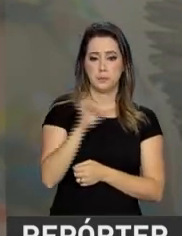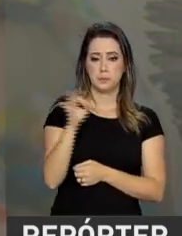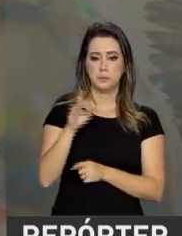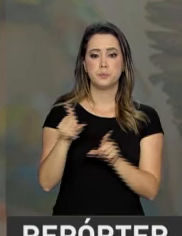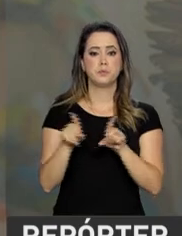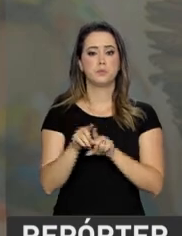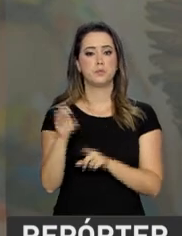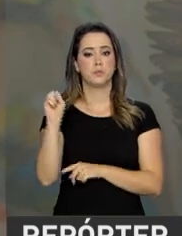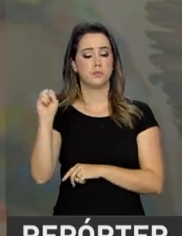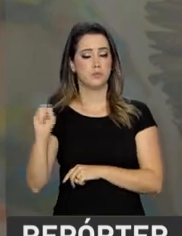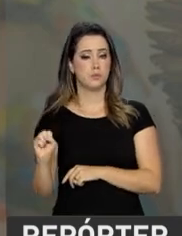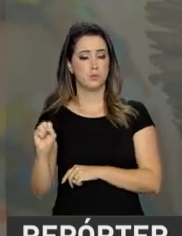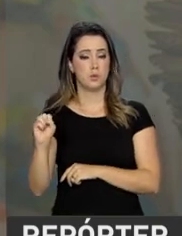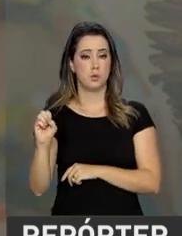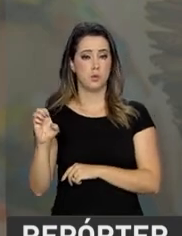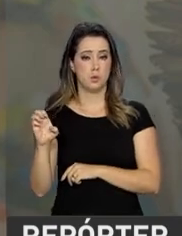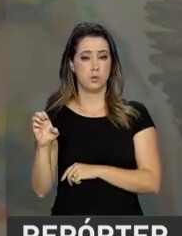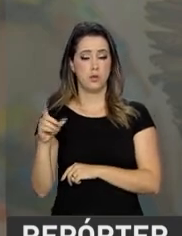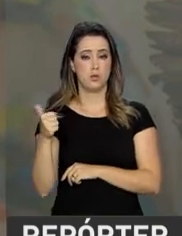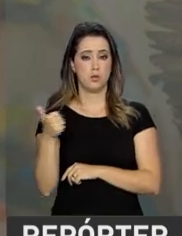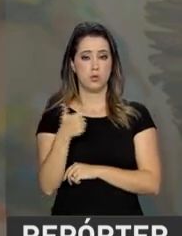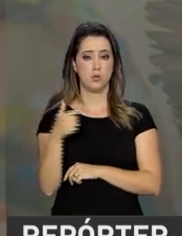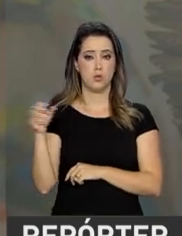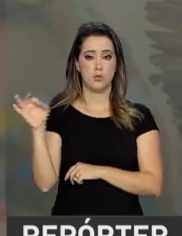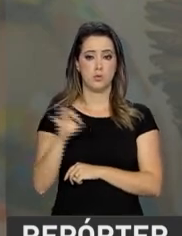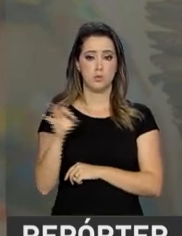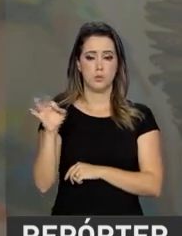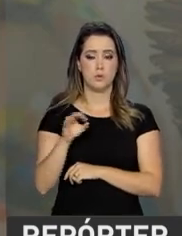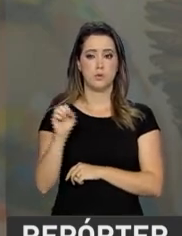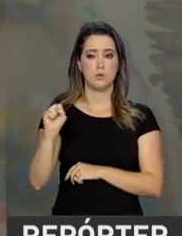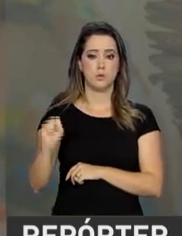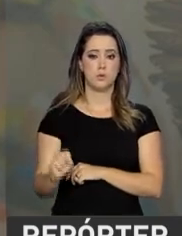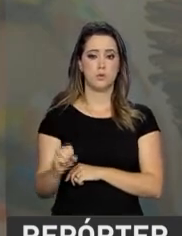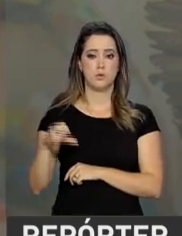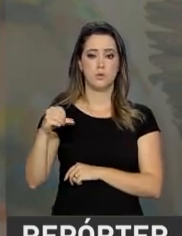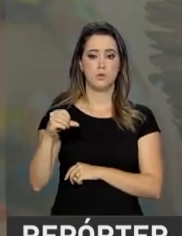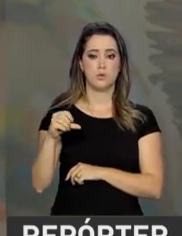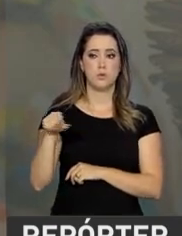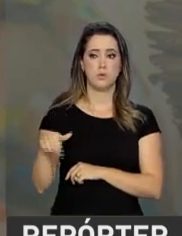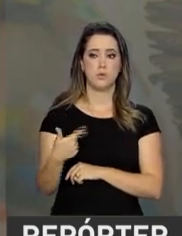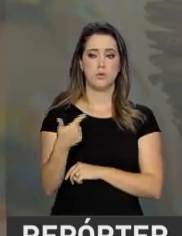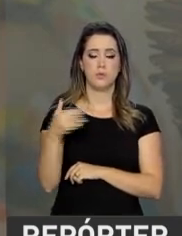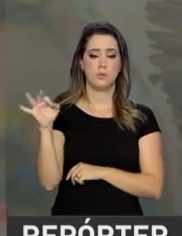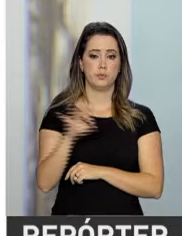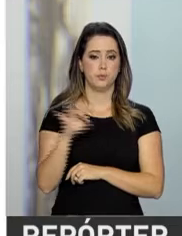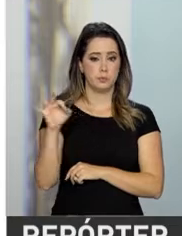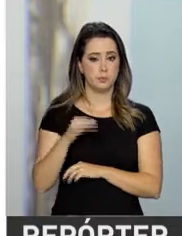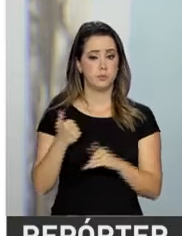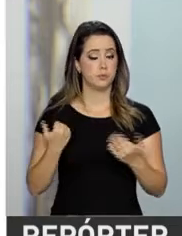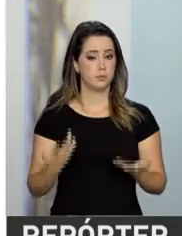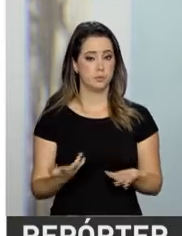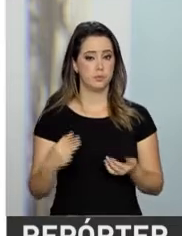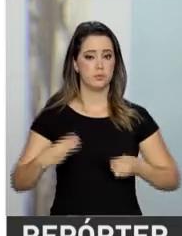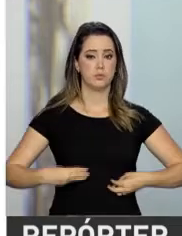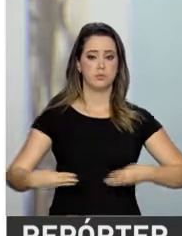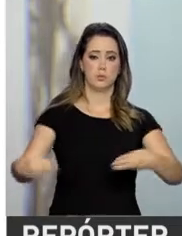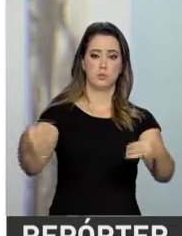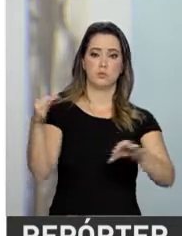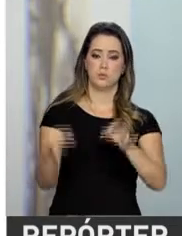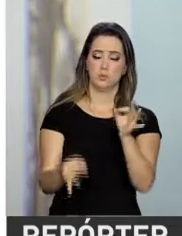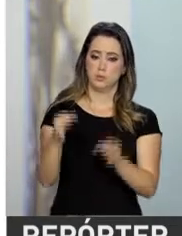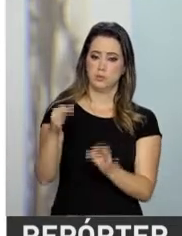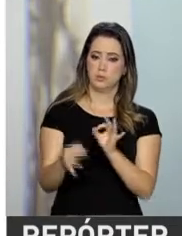o sudeste 12% ea região sul 9,2 por cento para o ministro da justiça